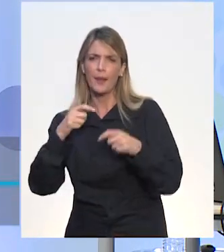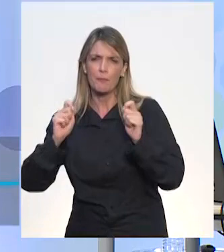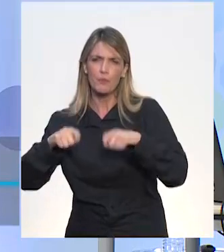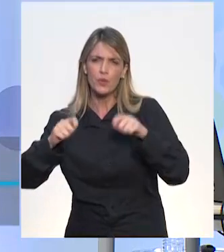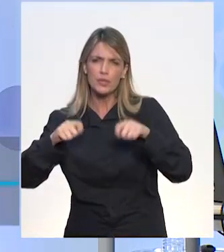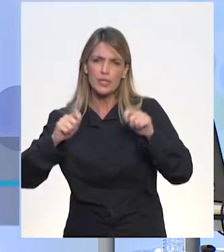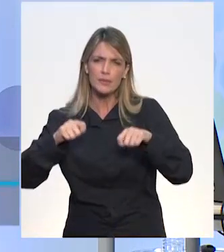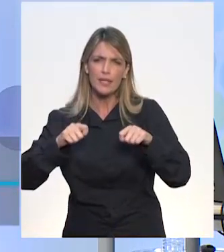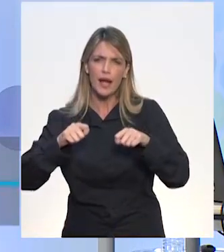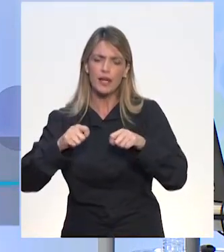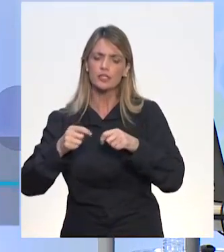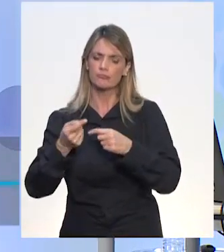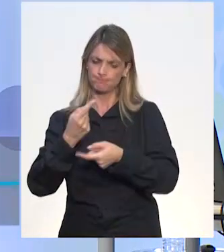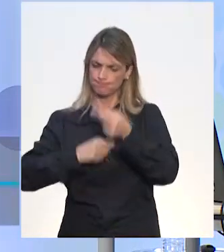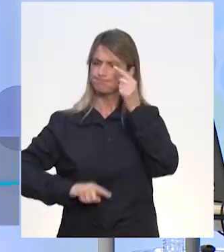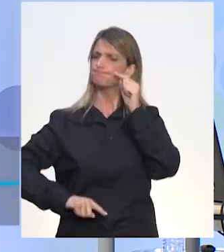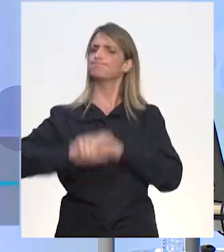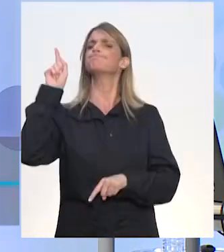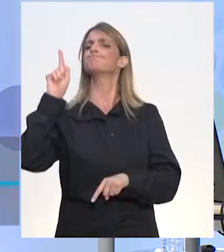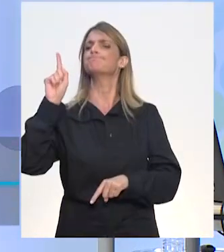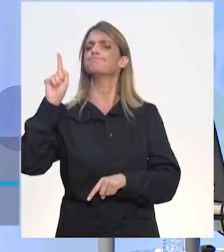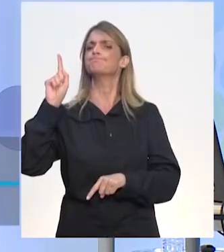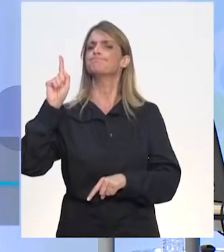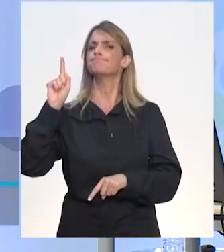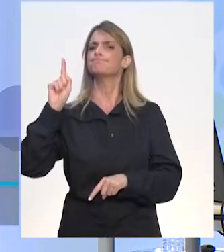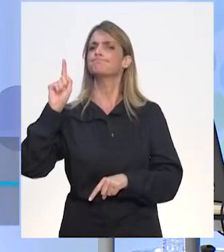uma revanche, uma desforra,